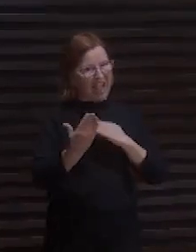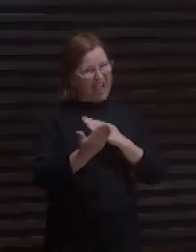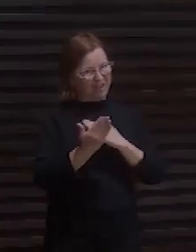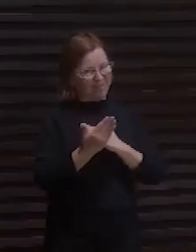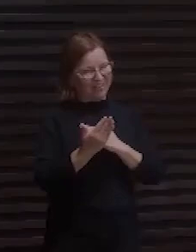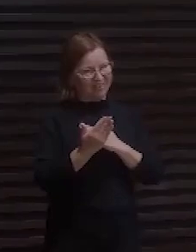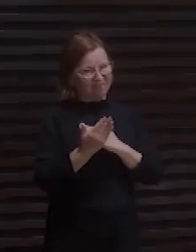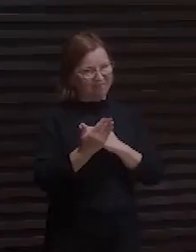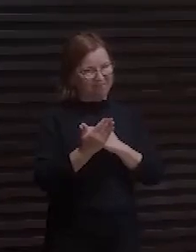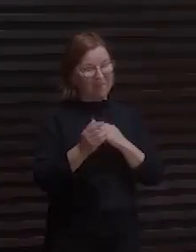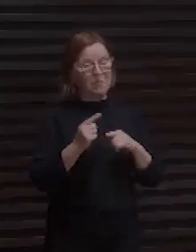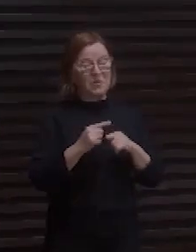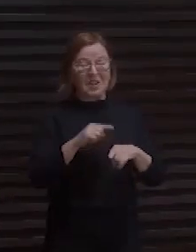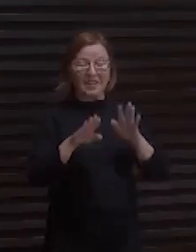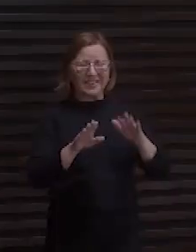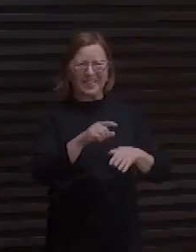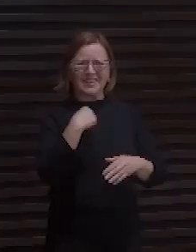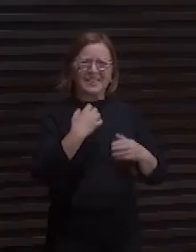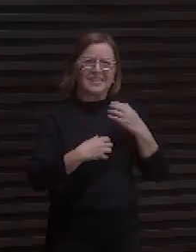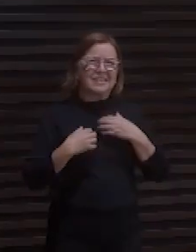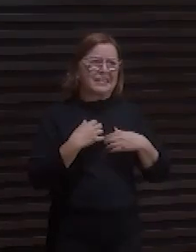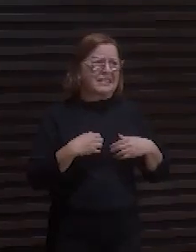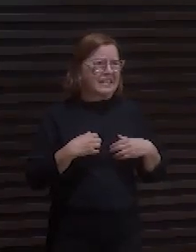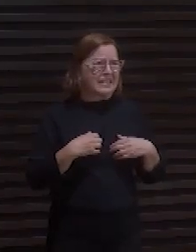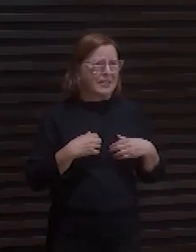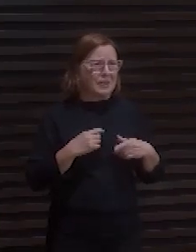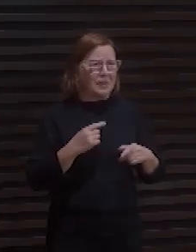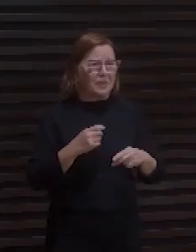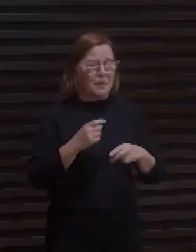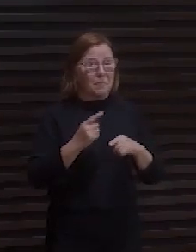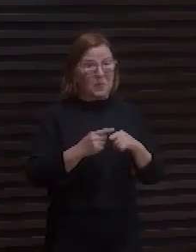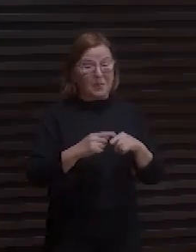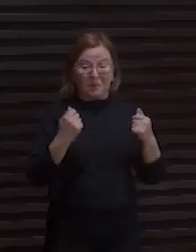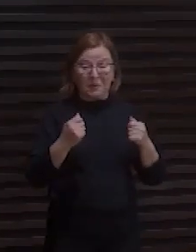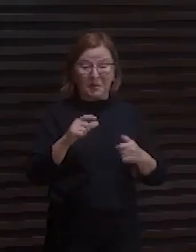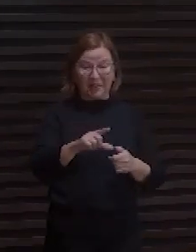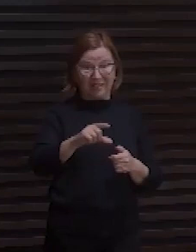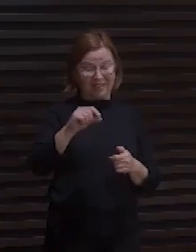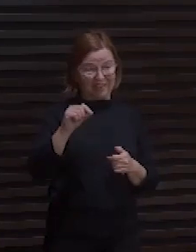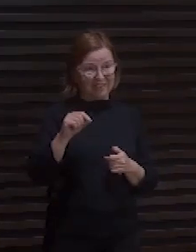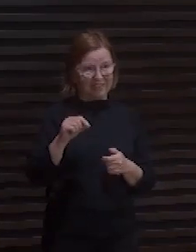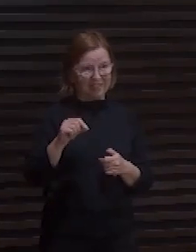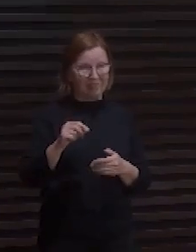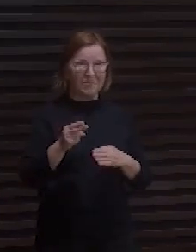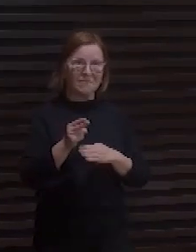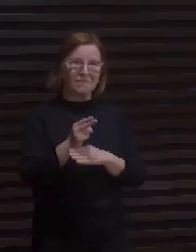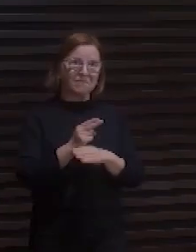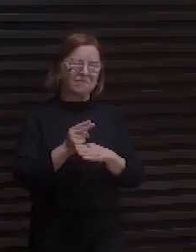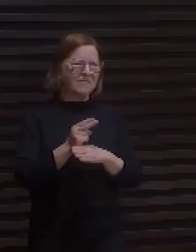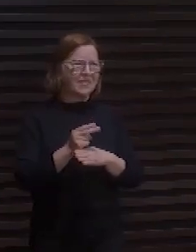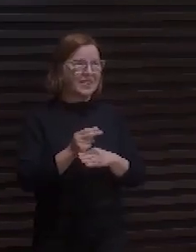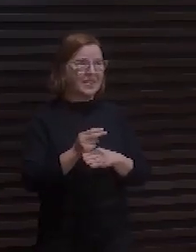angustiados com algo que está diante de nós, com uma decisão que precisamos tomar, buscamos tentar descobrir